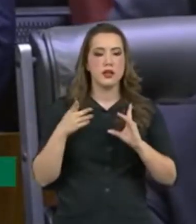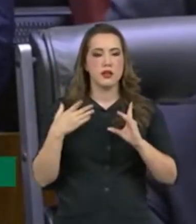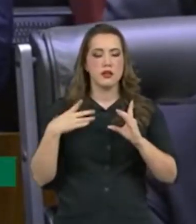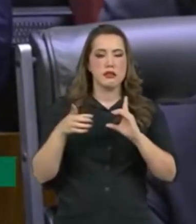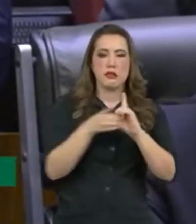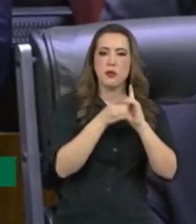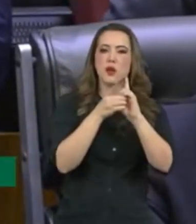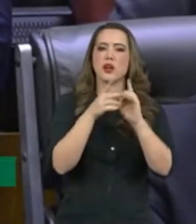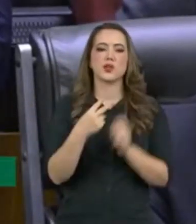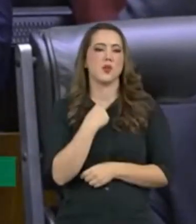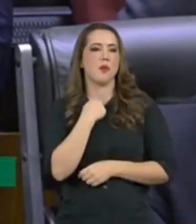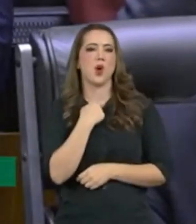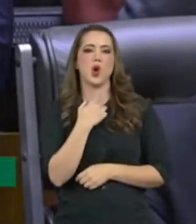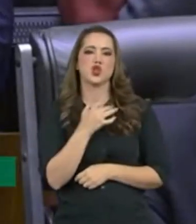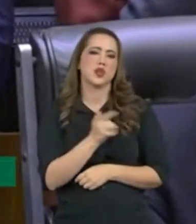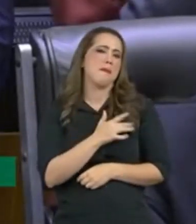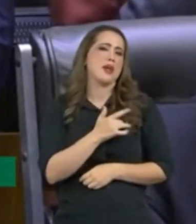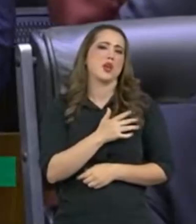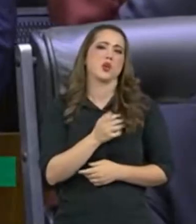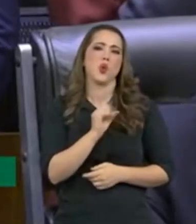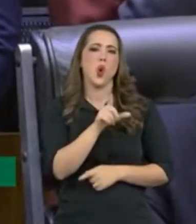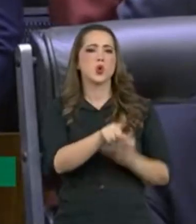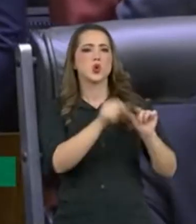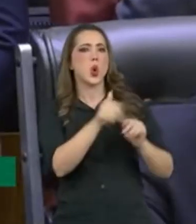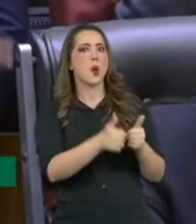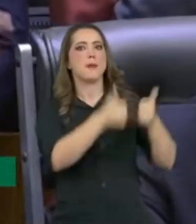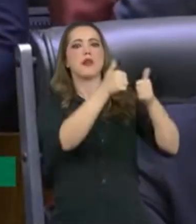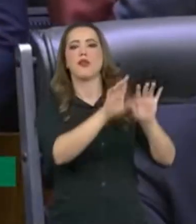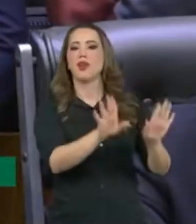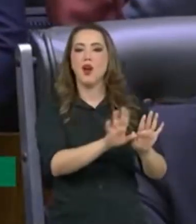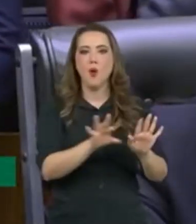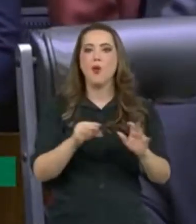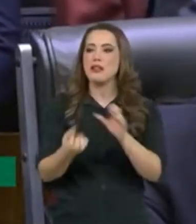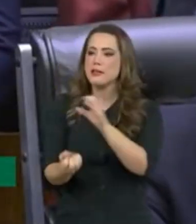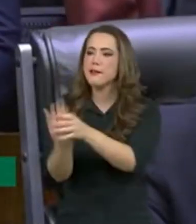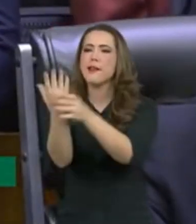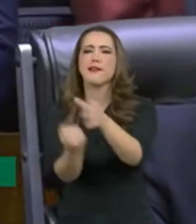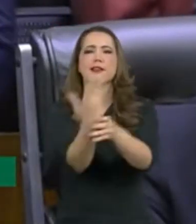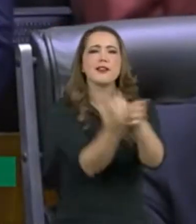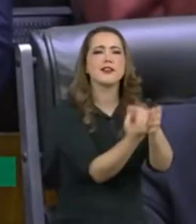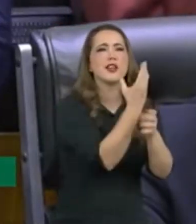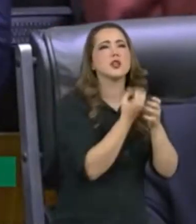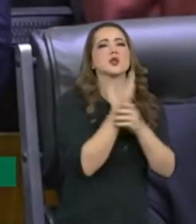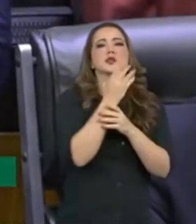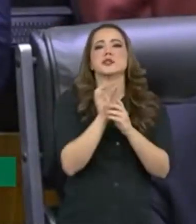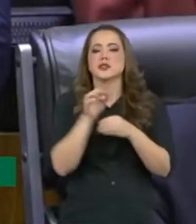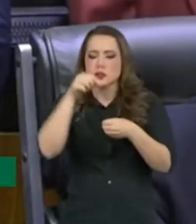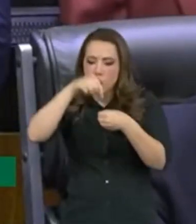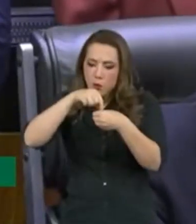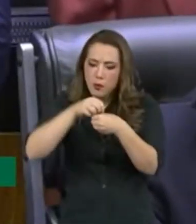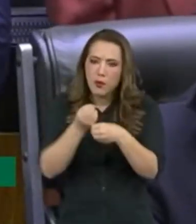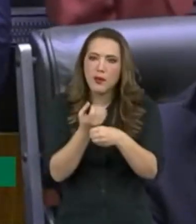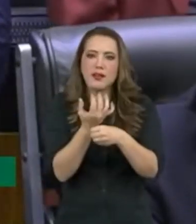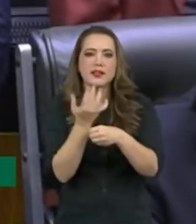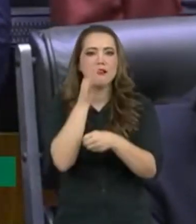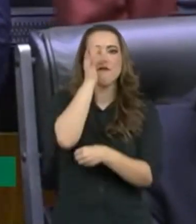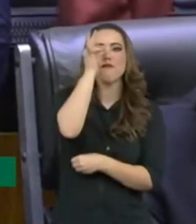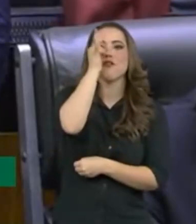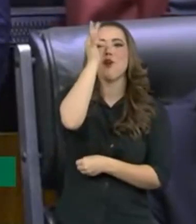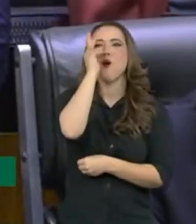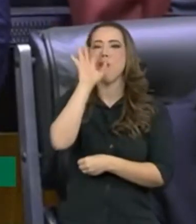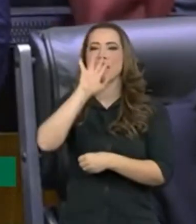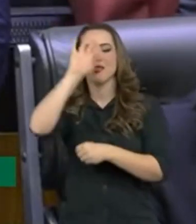a crítica nem eleger favoritos. Que brotem todas as flores e sejam colhidas todos os frutos da